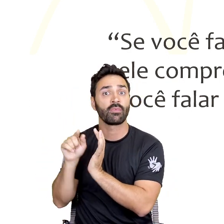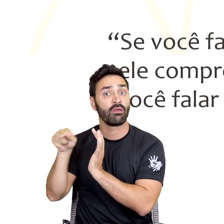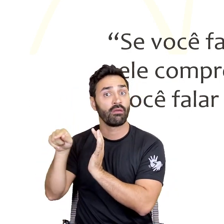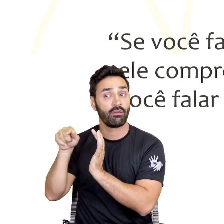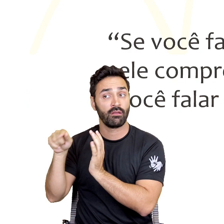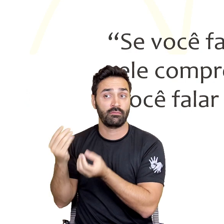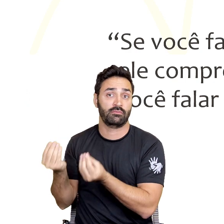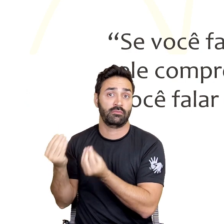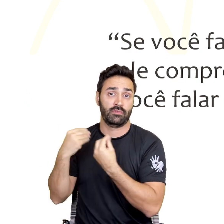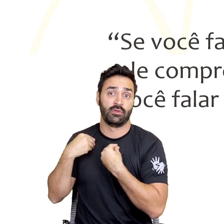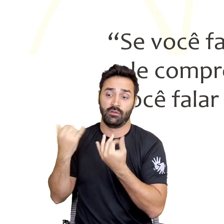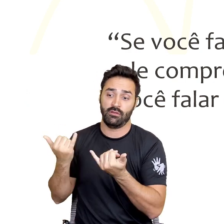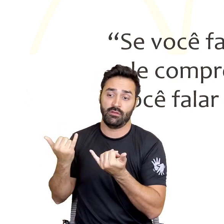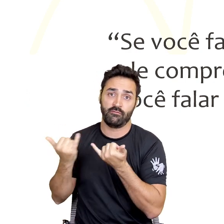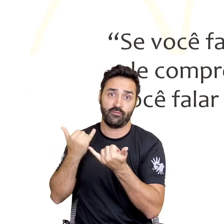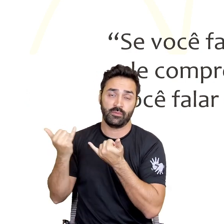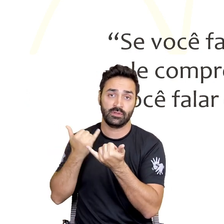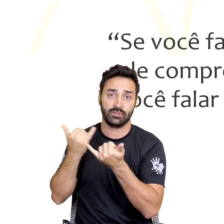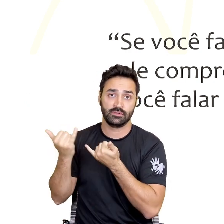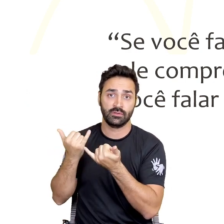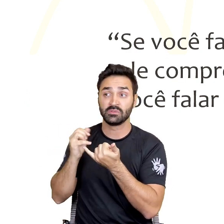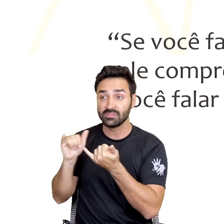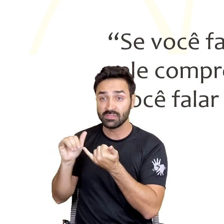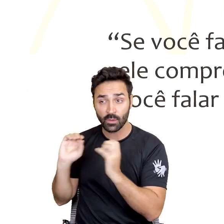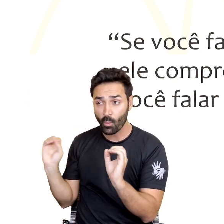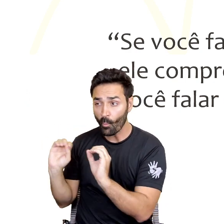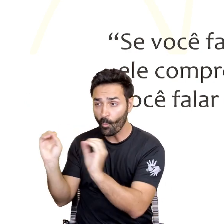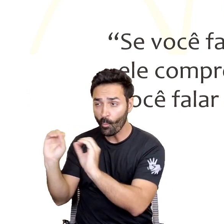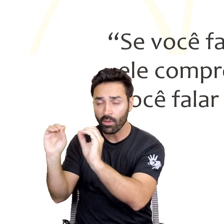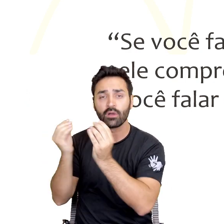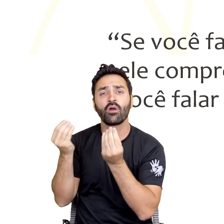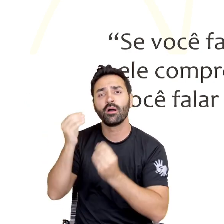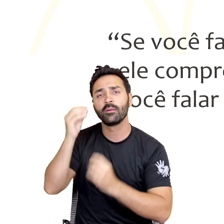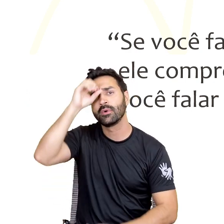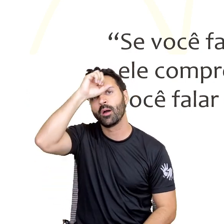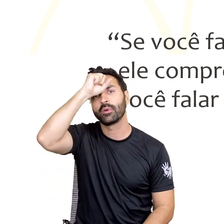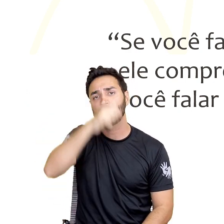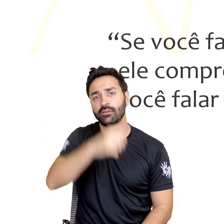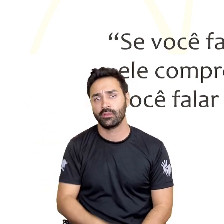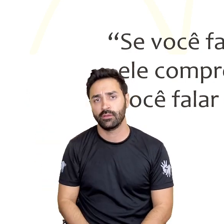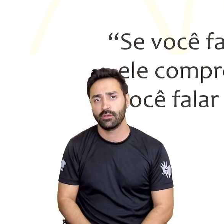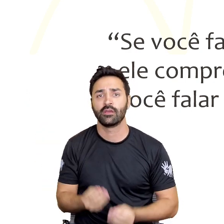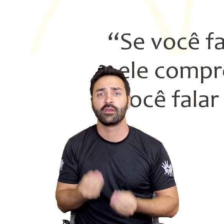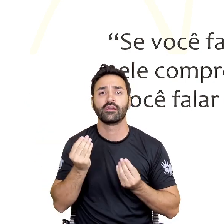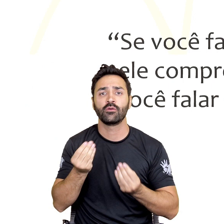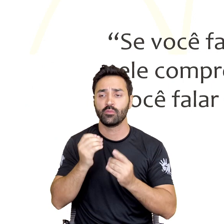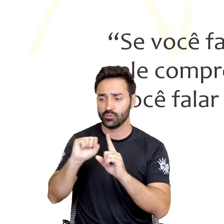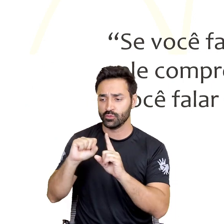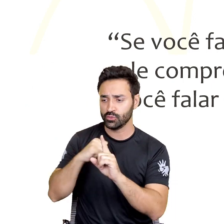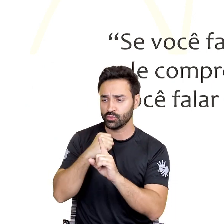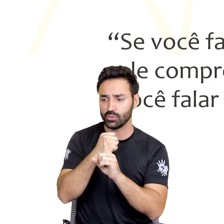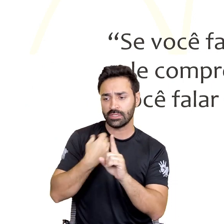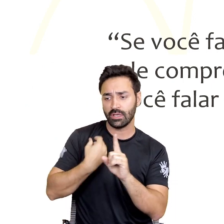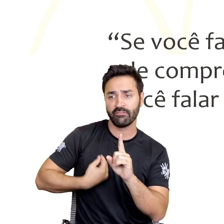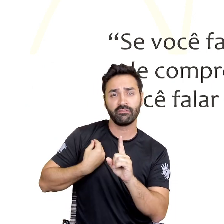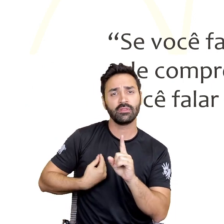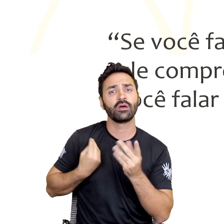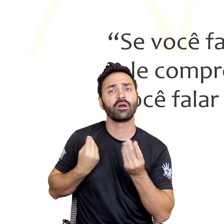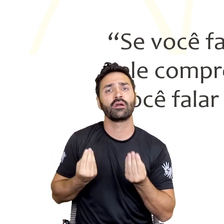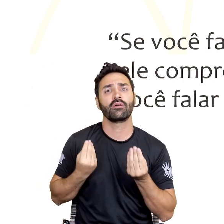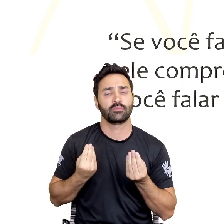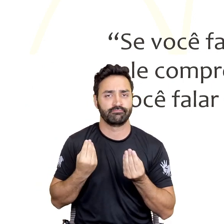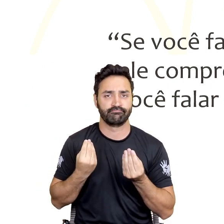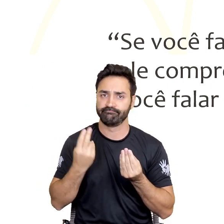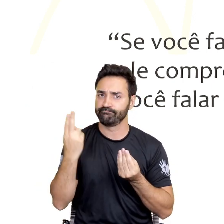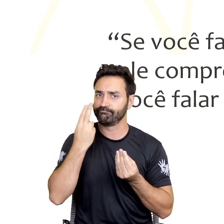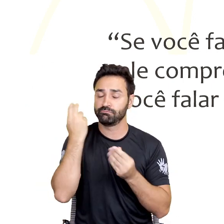trazerem informação, como é que a gente ia aprender? Como é que a gente ia viver em sociedade? Impossível viver em